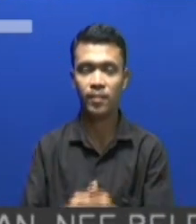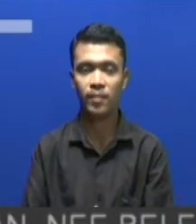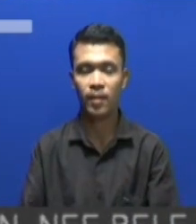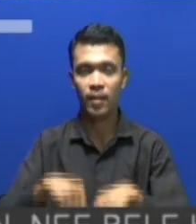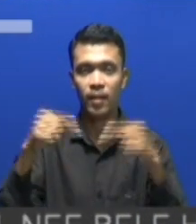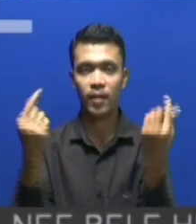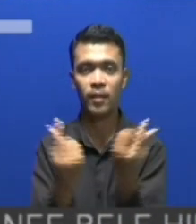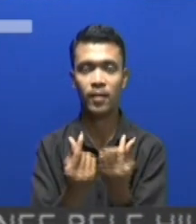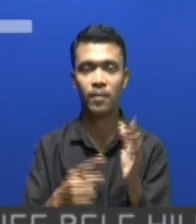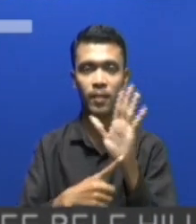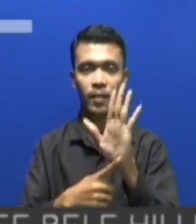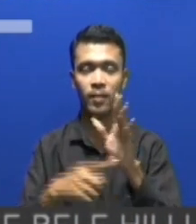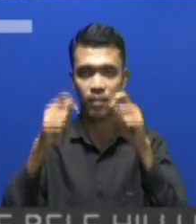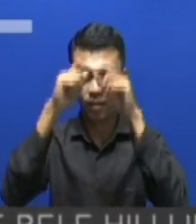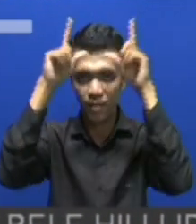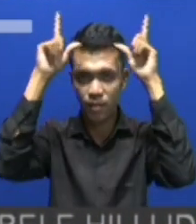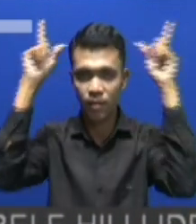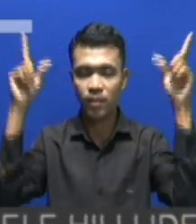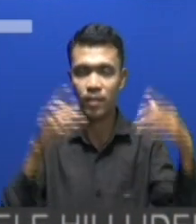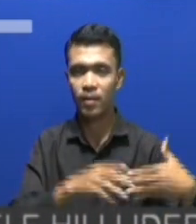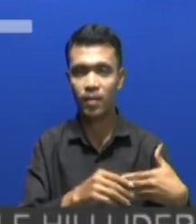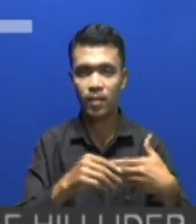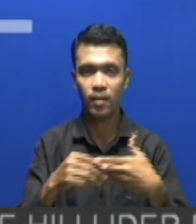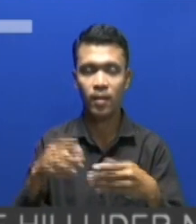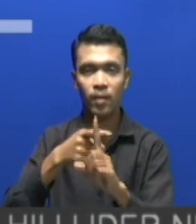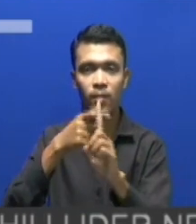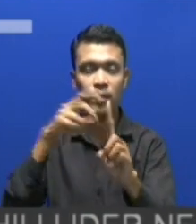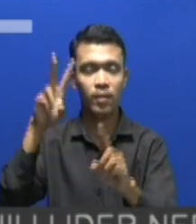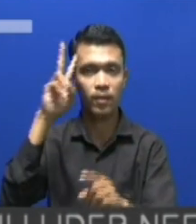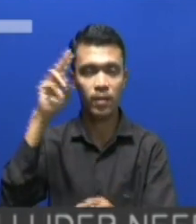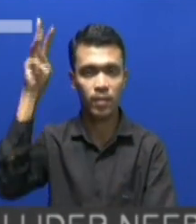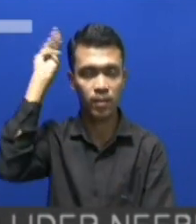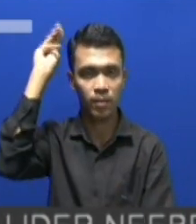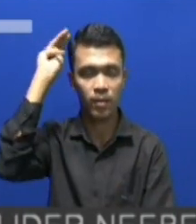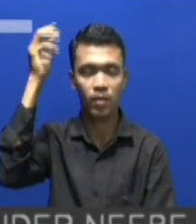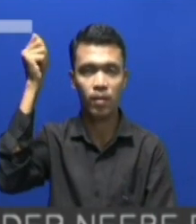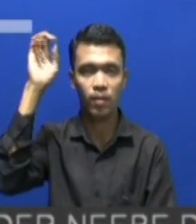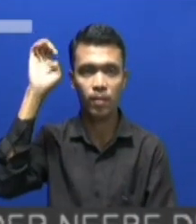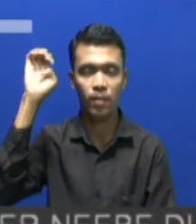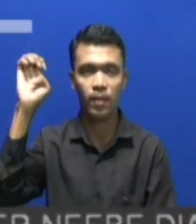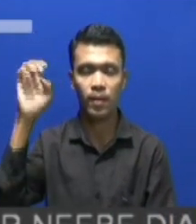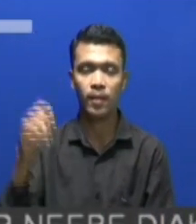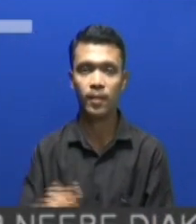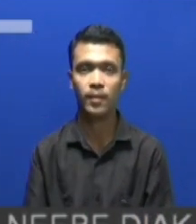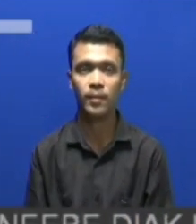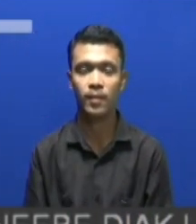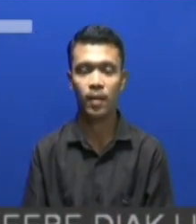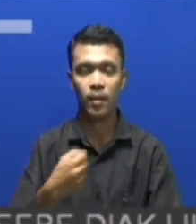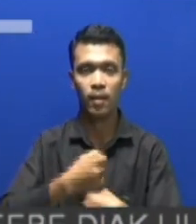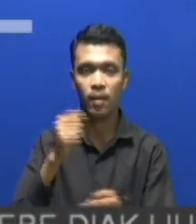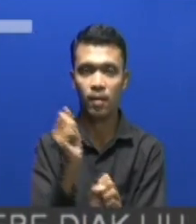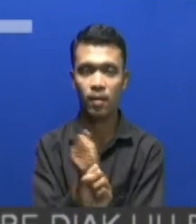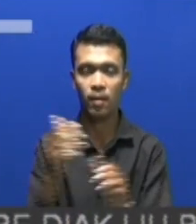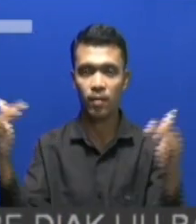Equipa Delegação Timor-Leste NBCFIA Russi, Vice-Ministro Administração Estatal. Jacinto Rigoberto, ao